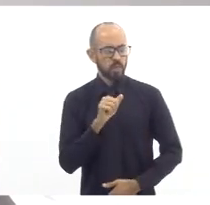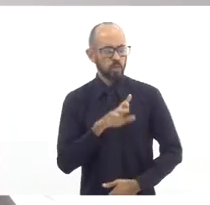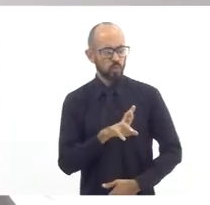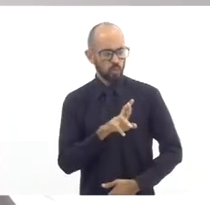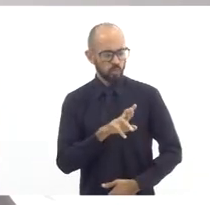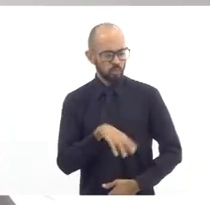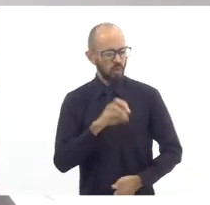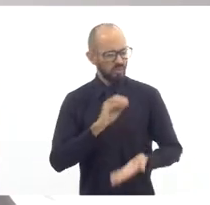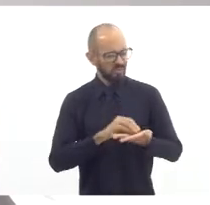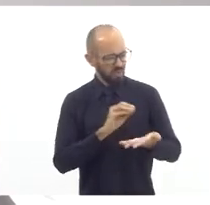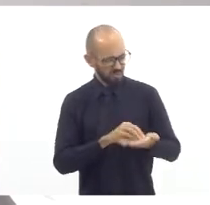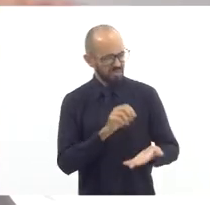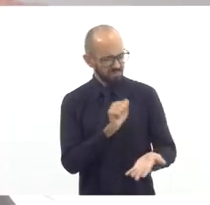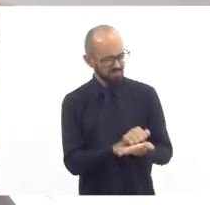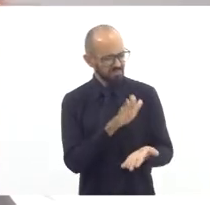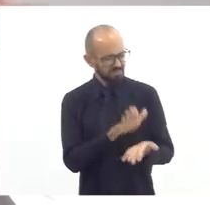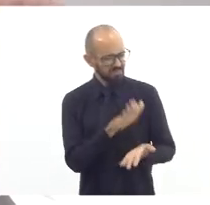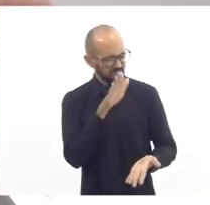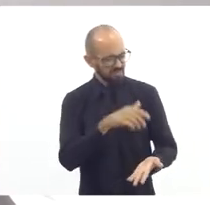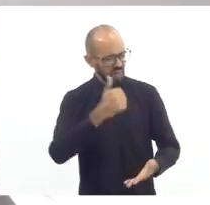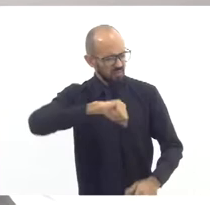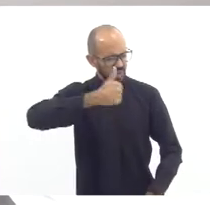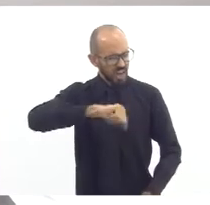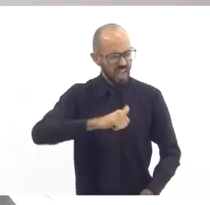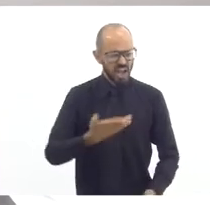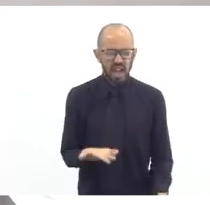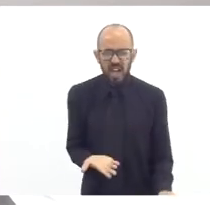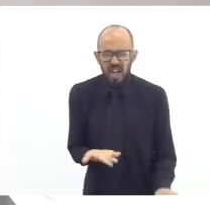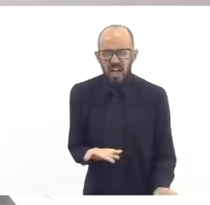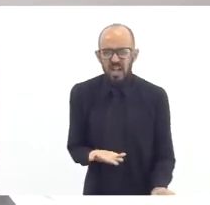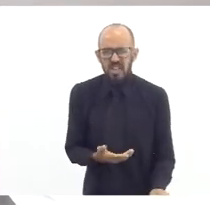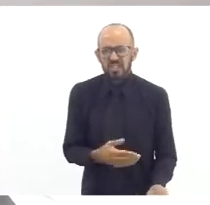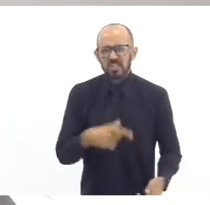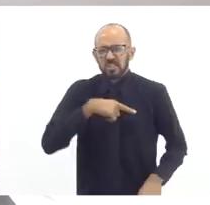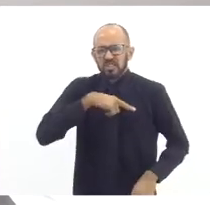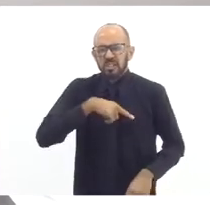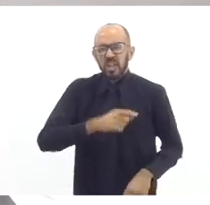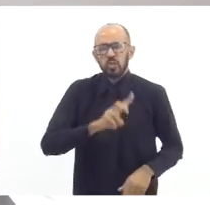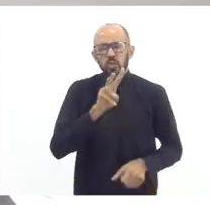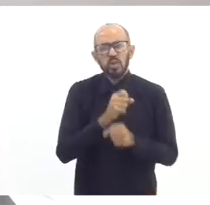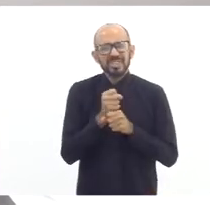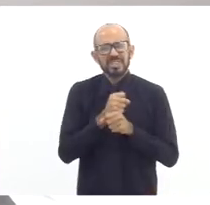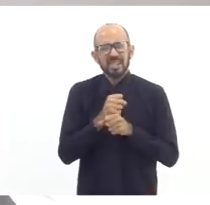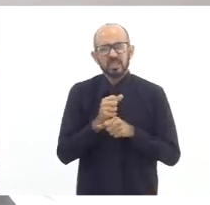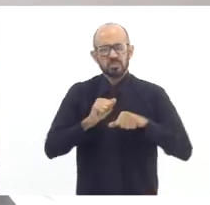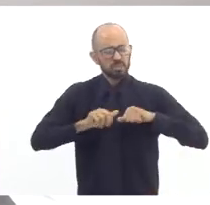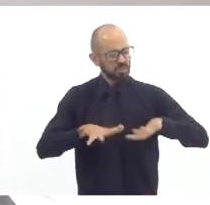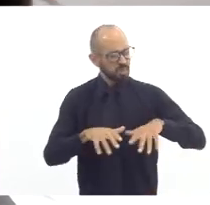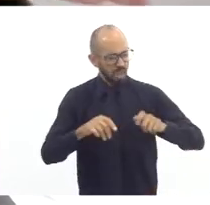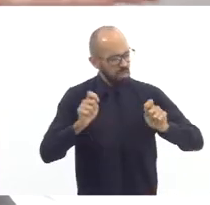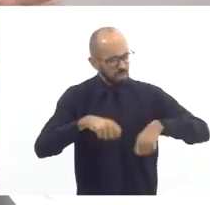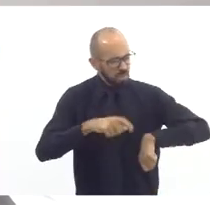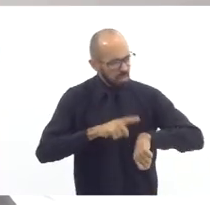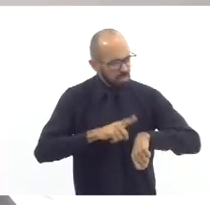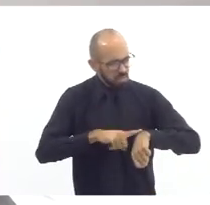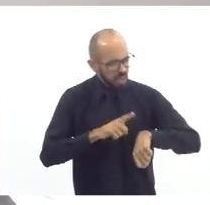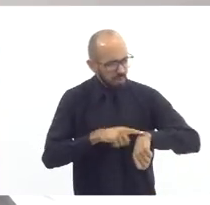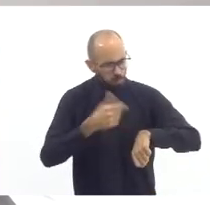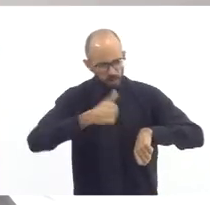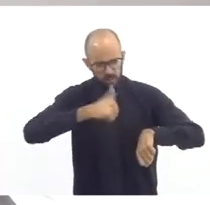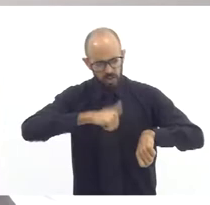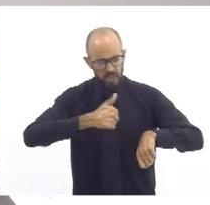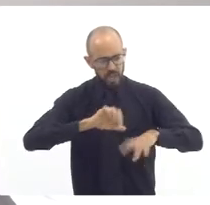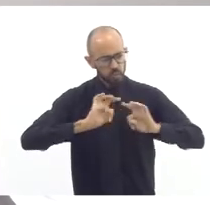até 2022, tivemos aí dois anos de pandemia. Será que não foi o tempo necessário para analisar todas